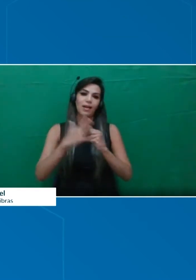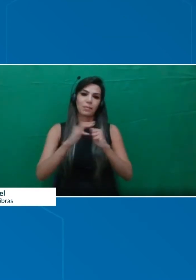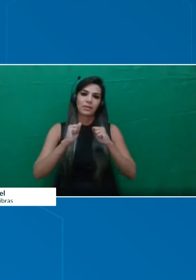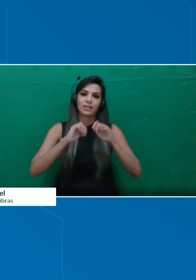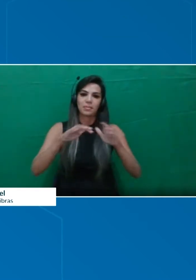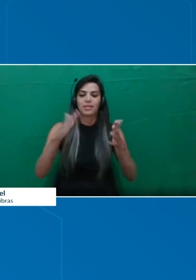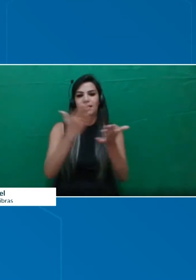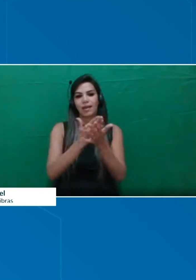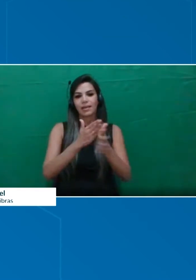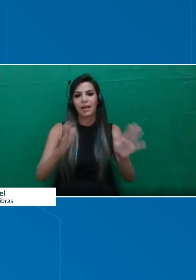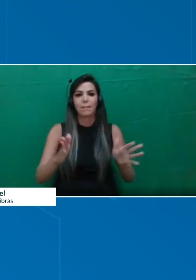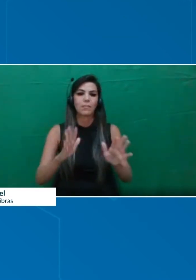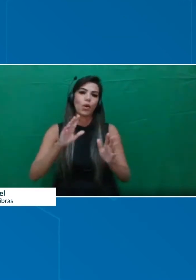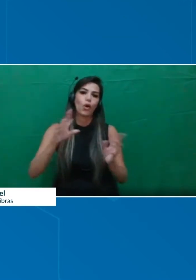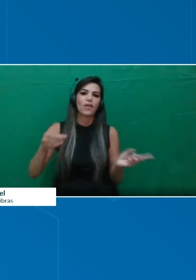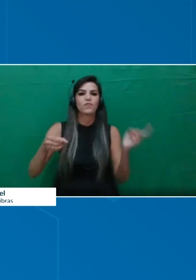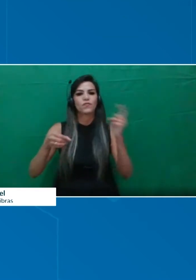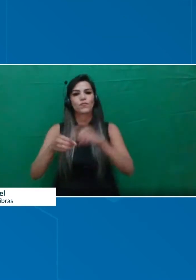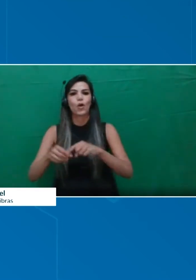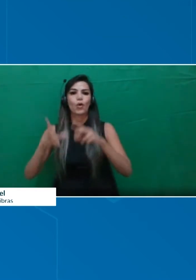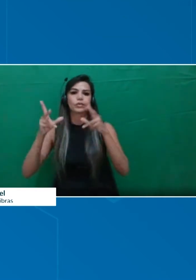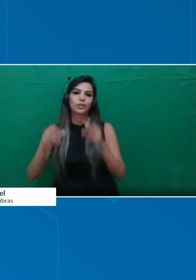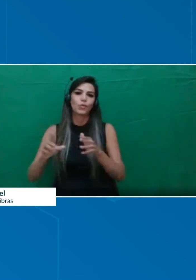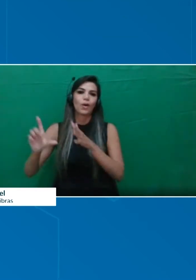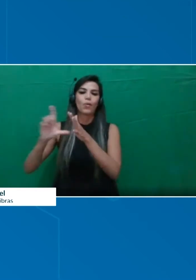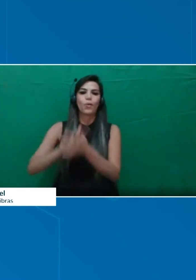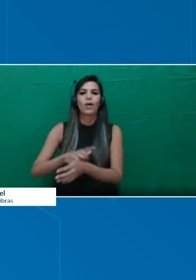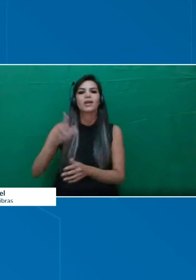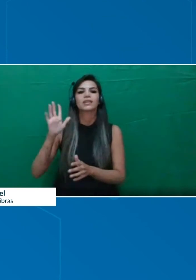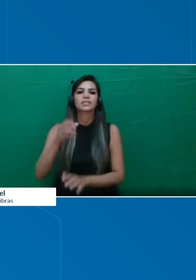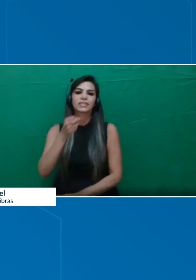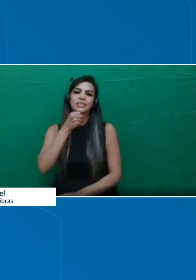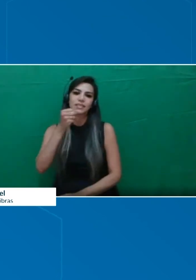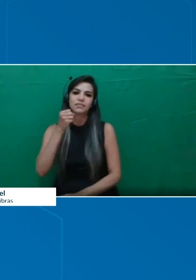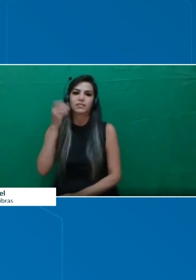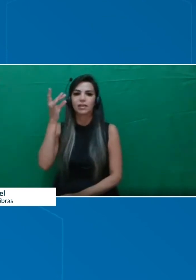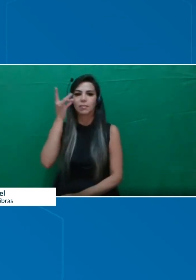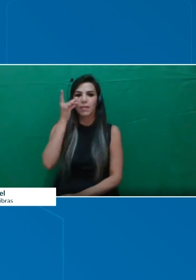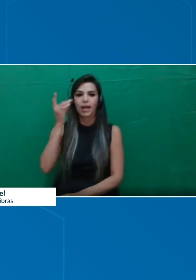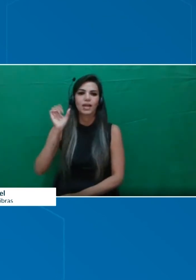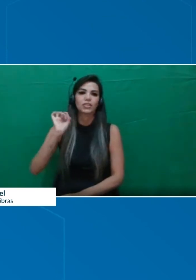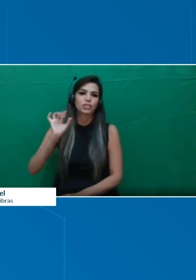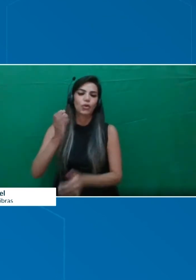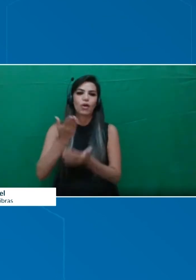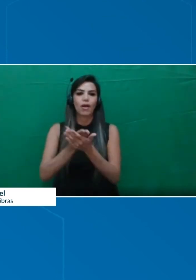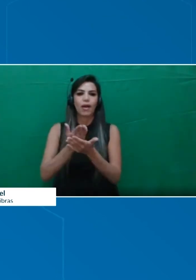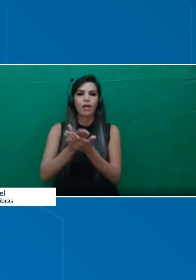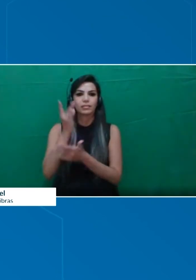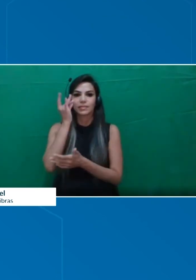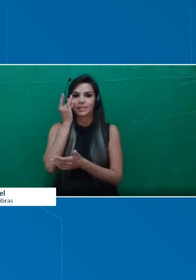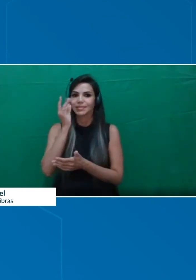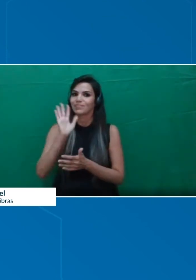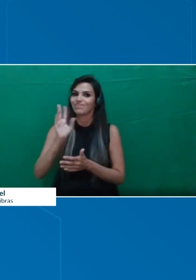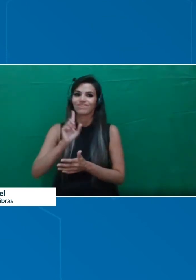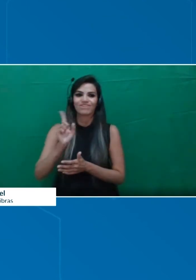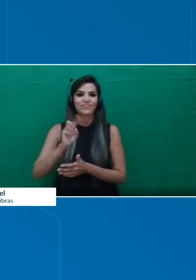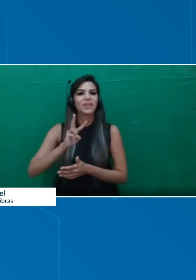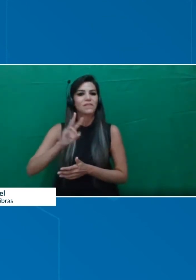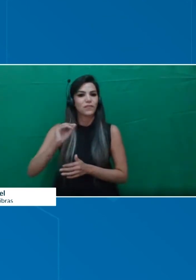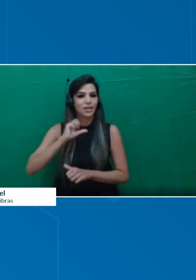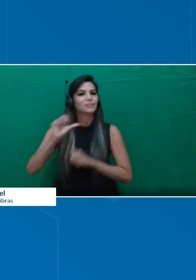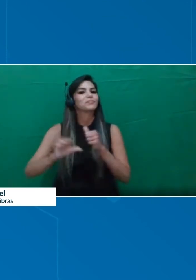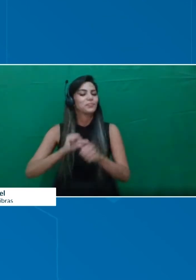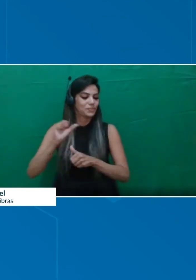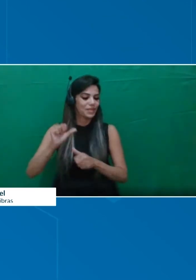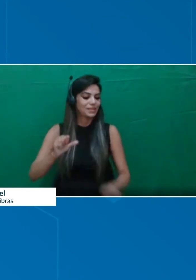só entrevista ao vivo, só aula presencial. Nós teremos uma realidade completamente diferente. E a tecnologia que a gente